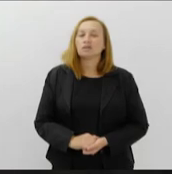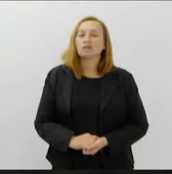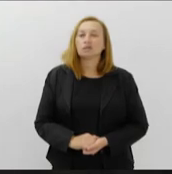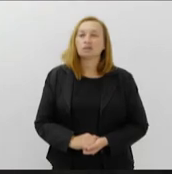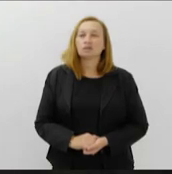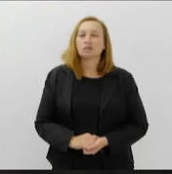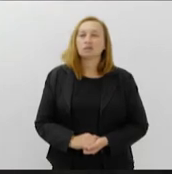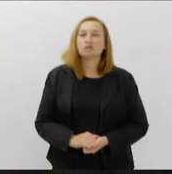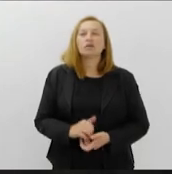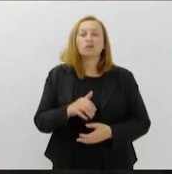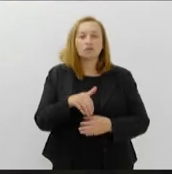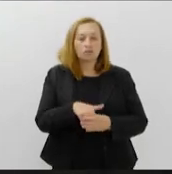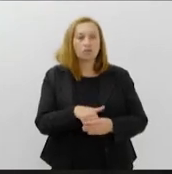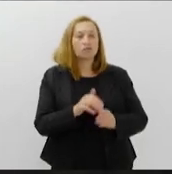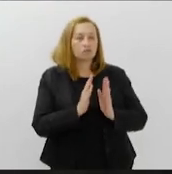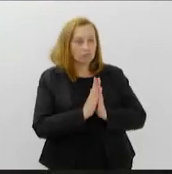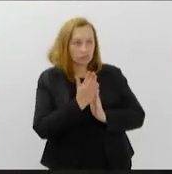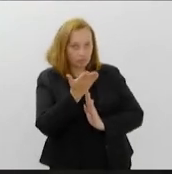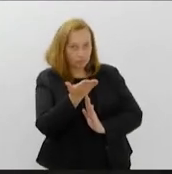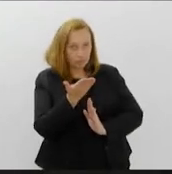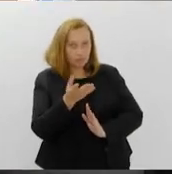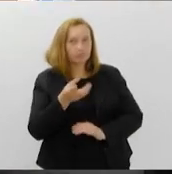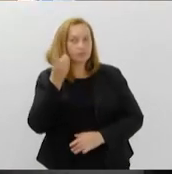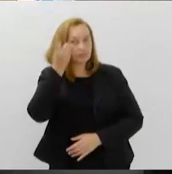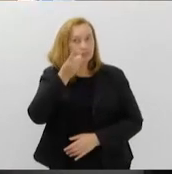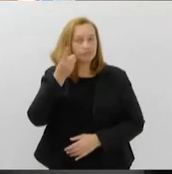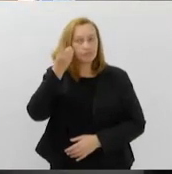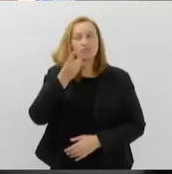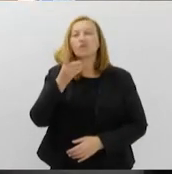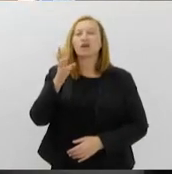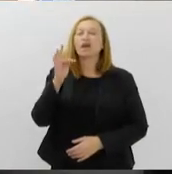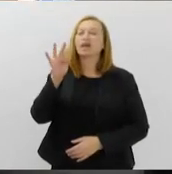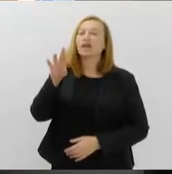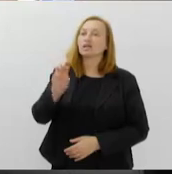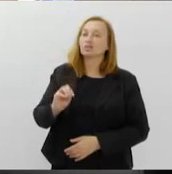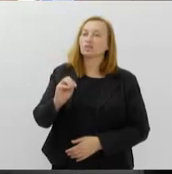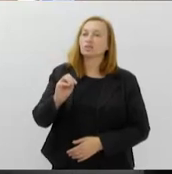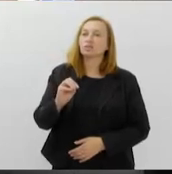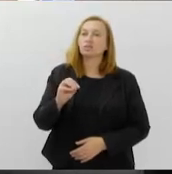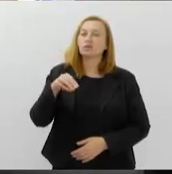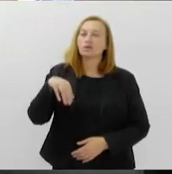Vota aí, por favor, deputado. Deputado Renato Miranda.